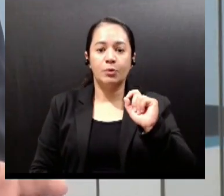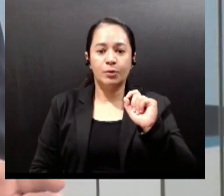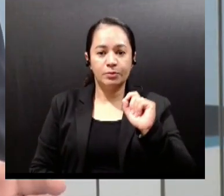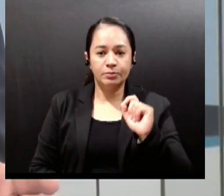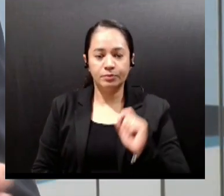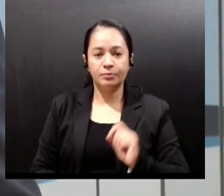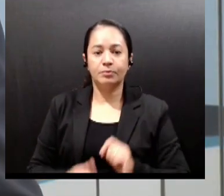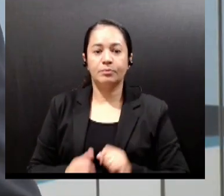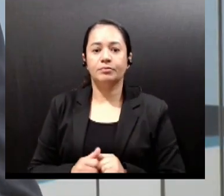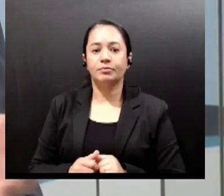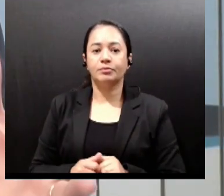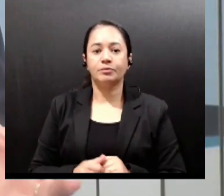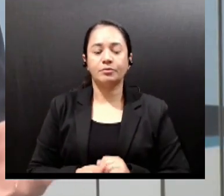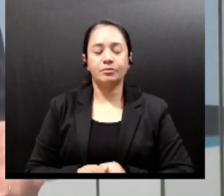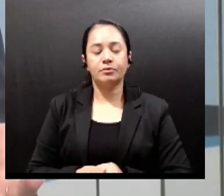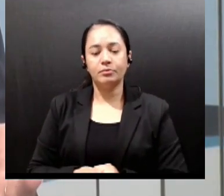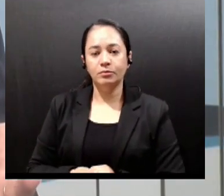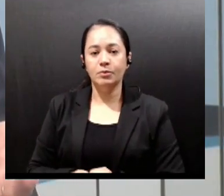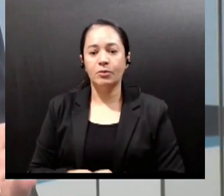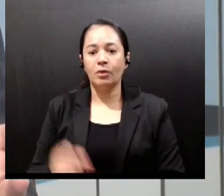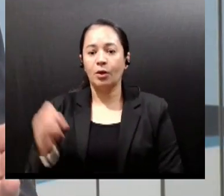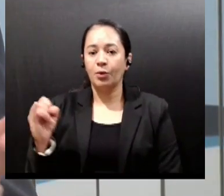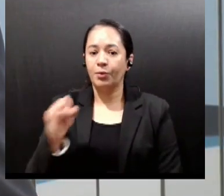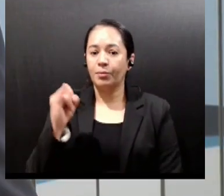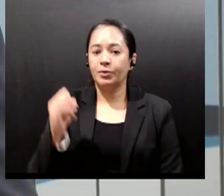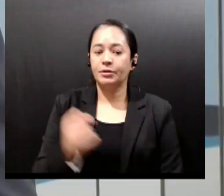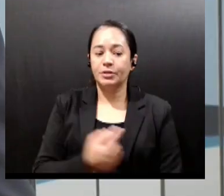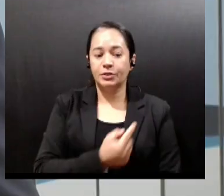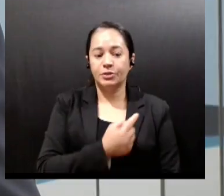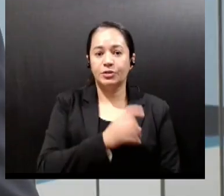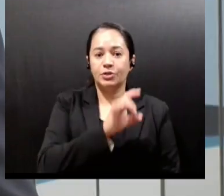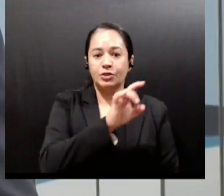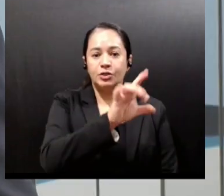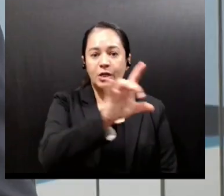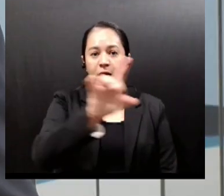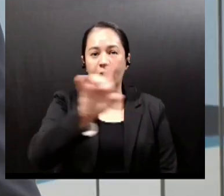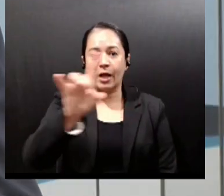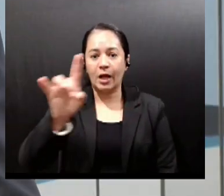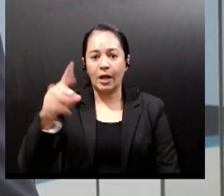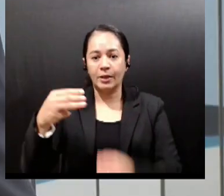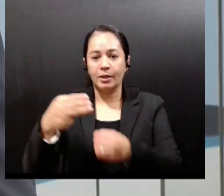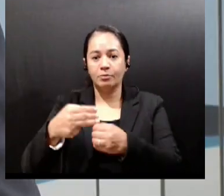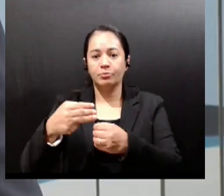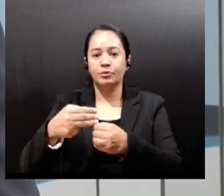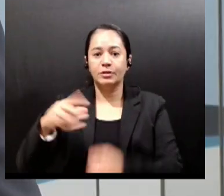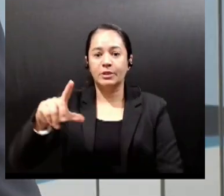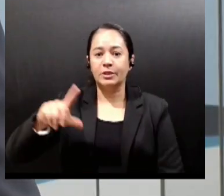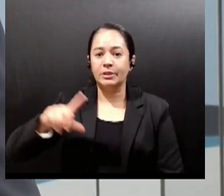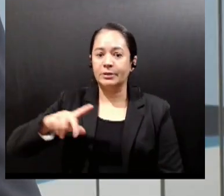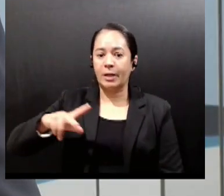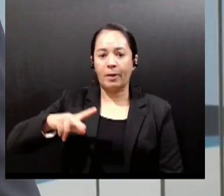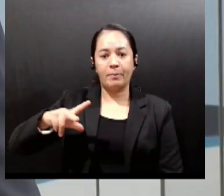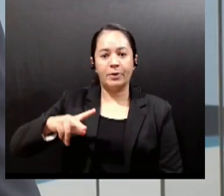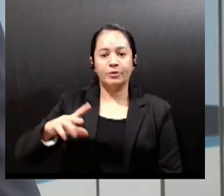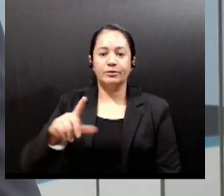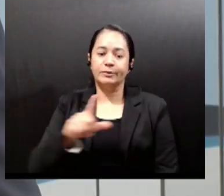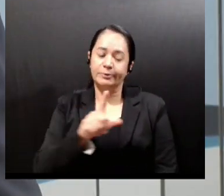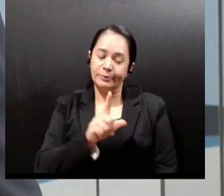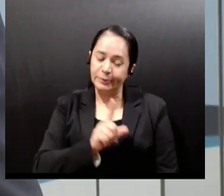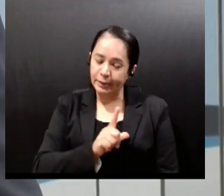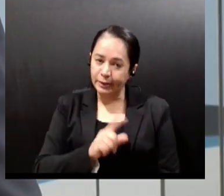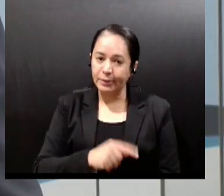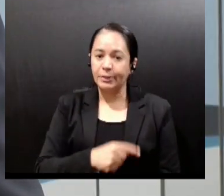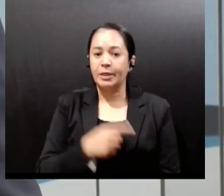que, importante, cada município tem sua particularidade, então é importante realmente que cada um